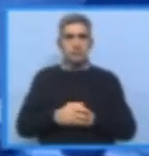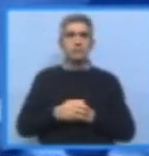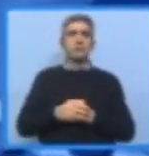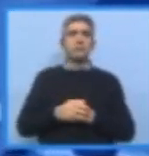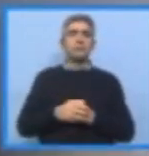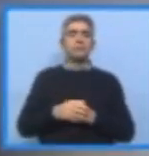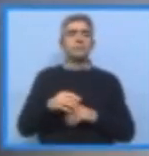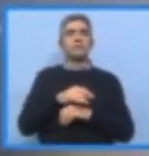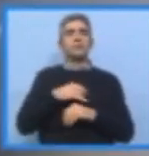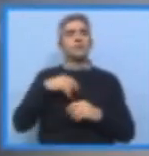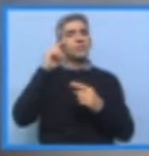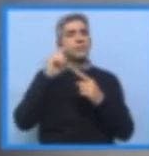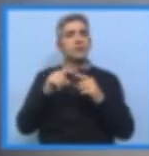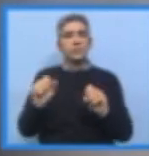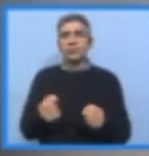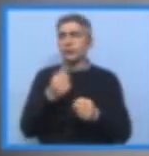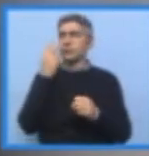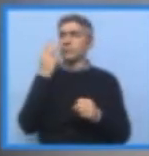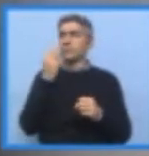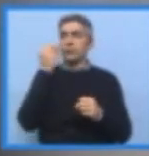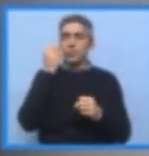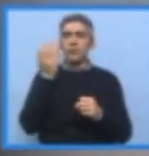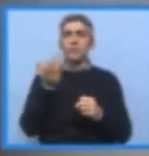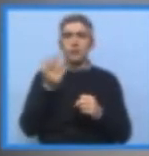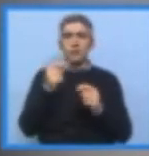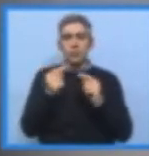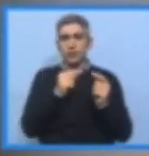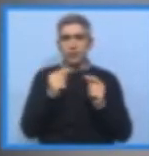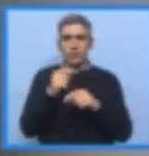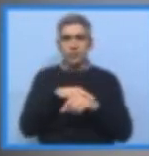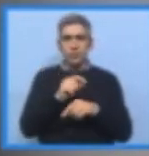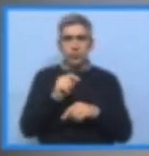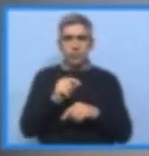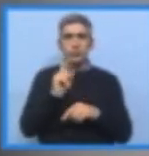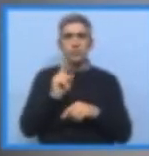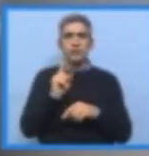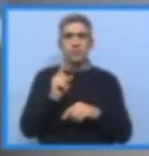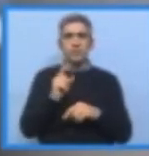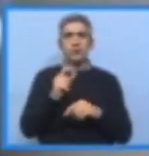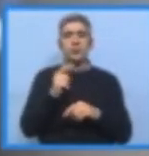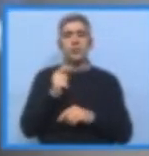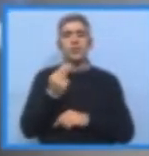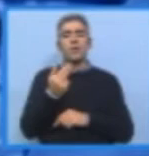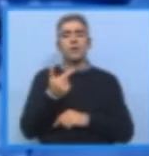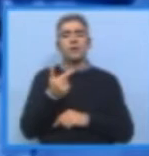é para salvar vidas, como é que se posiciona nesta discussão do momento, que é a da